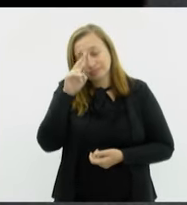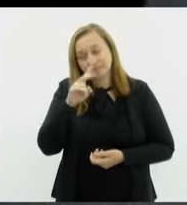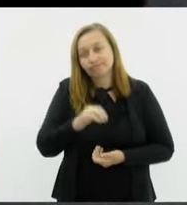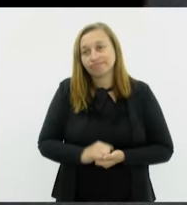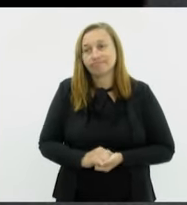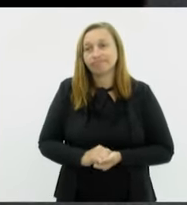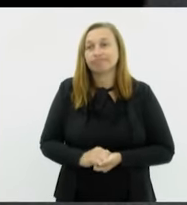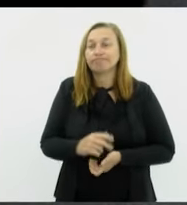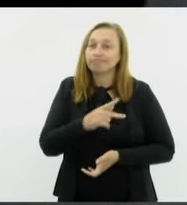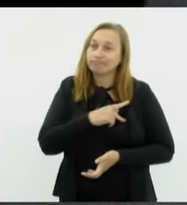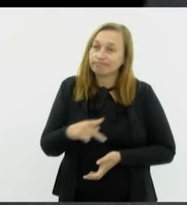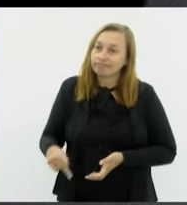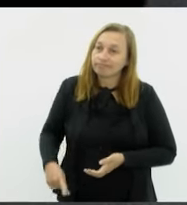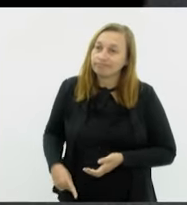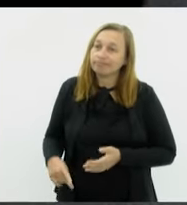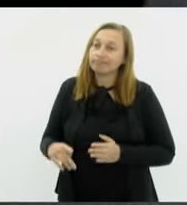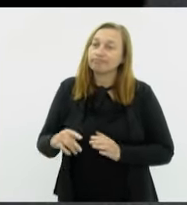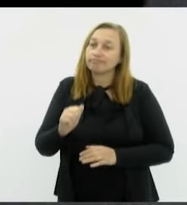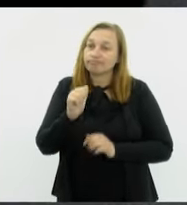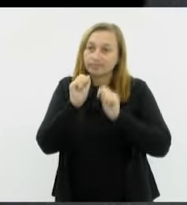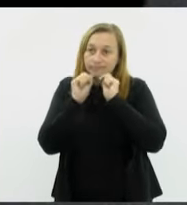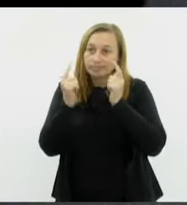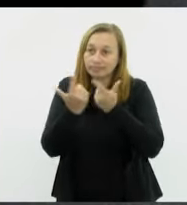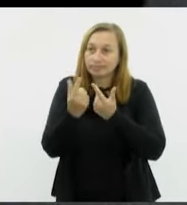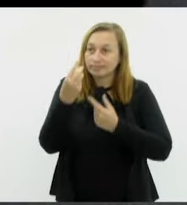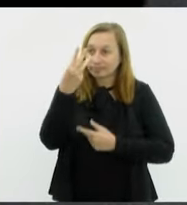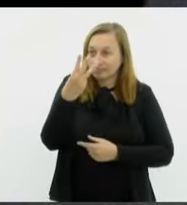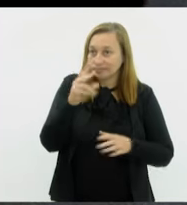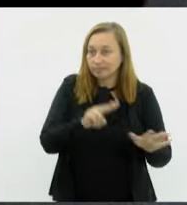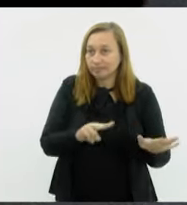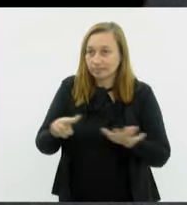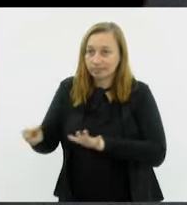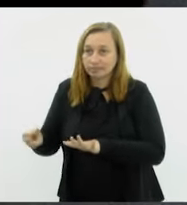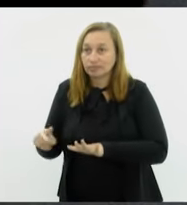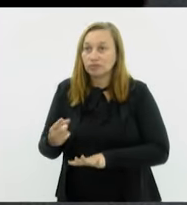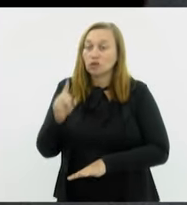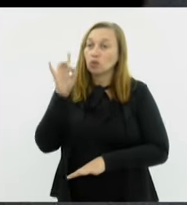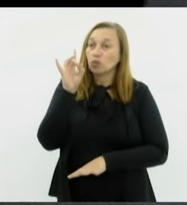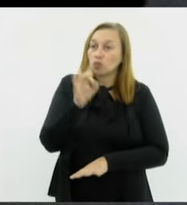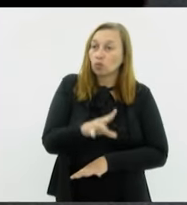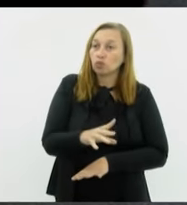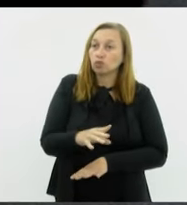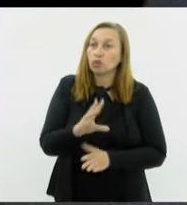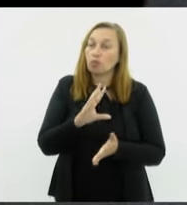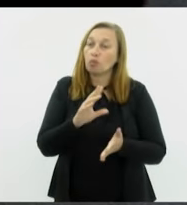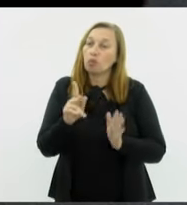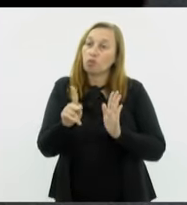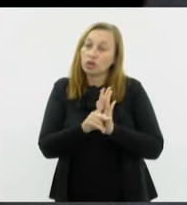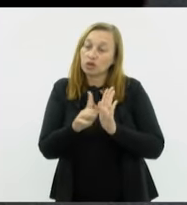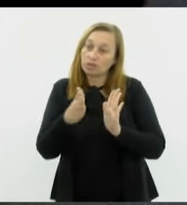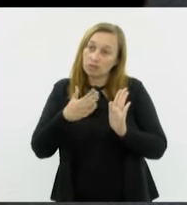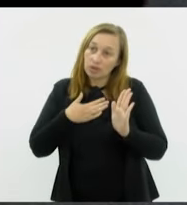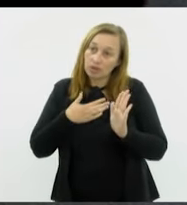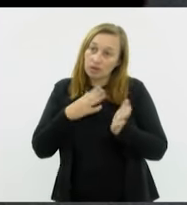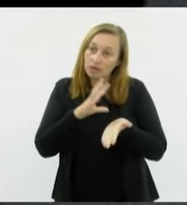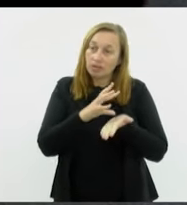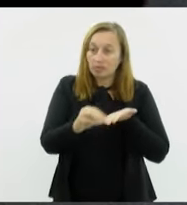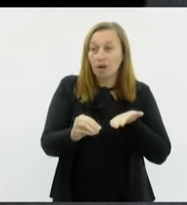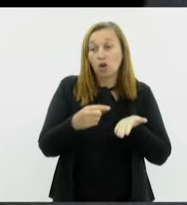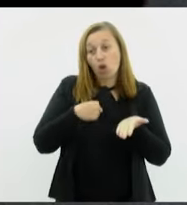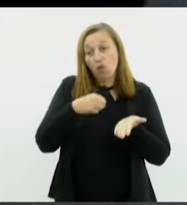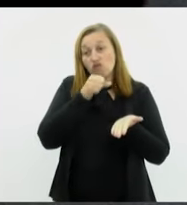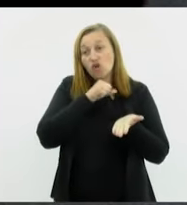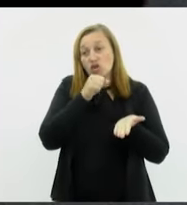ao presidente da Assembleia, como há 3 semanas não há um único projeto meu em pauta, e como eu sou idoso, ele pode eventualmente